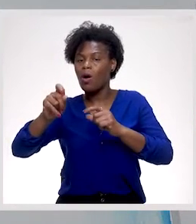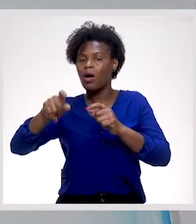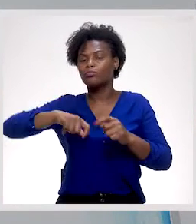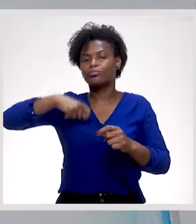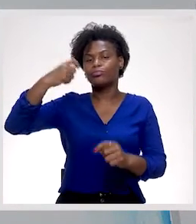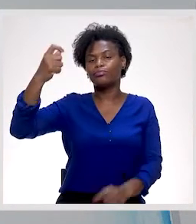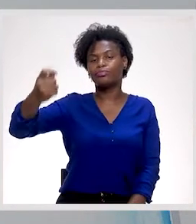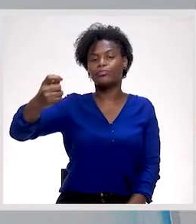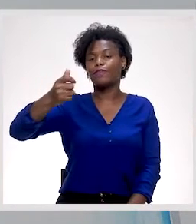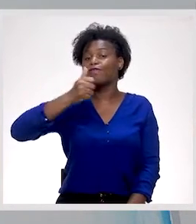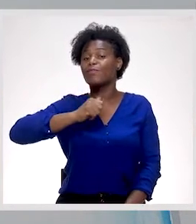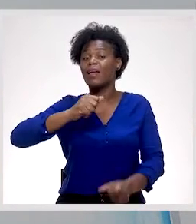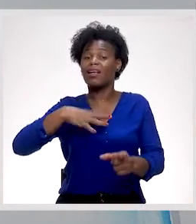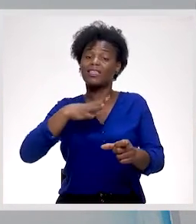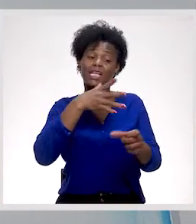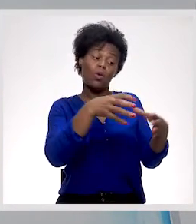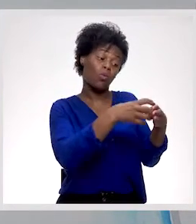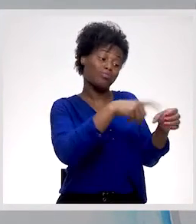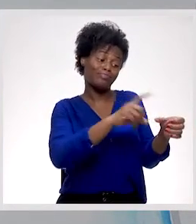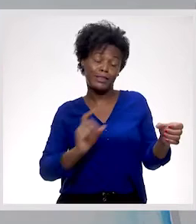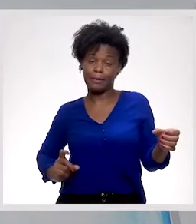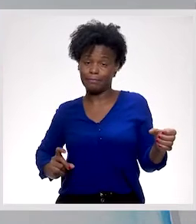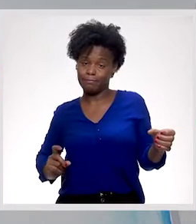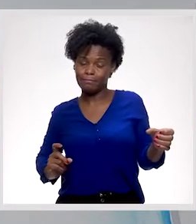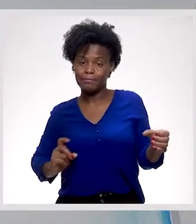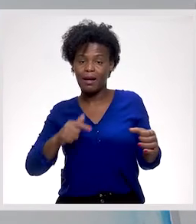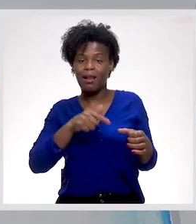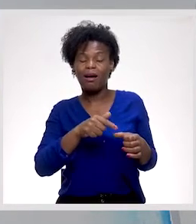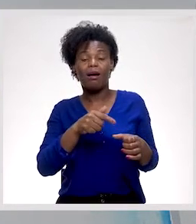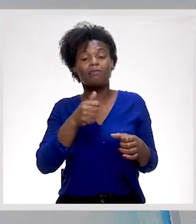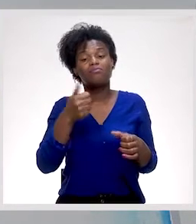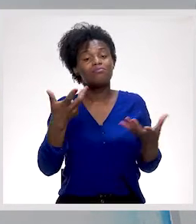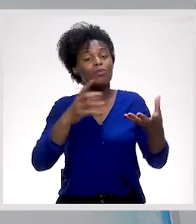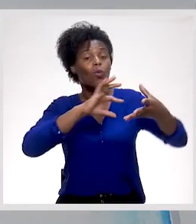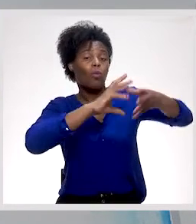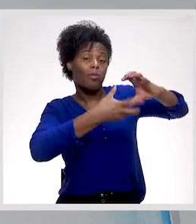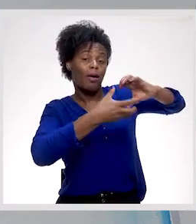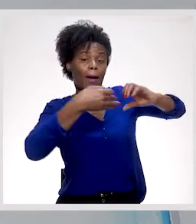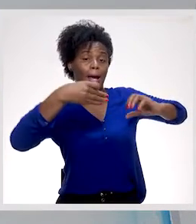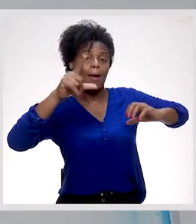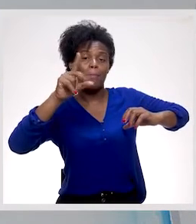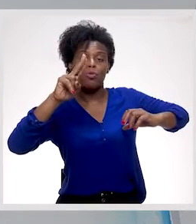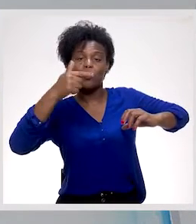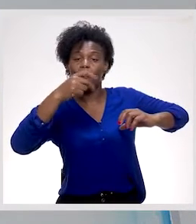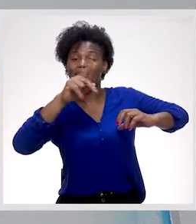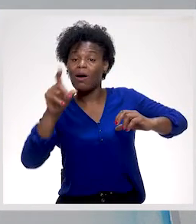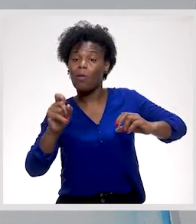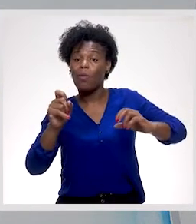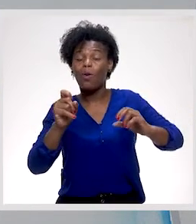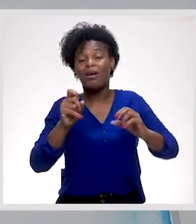campo. Neste caso, o Plutão recebeu um cartão vermelho da União